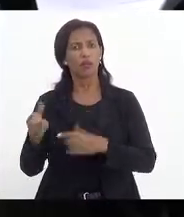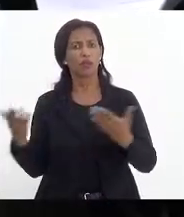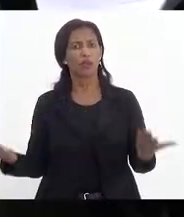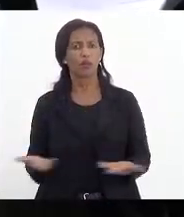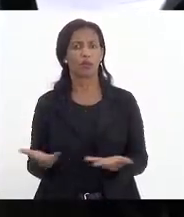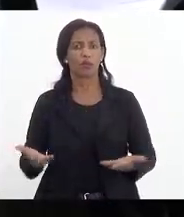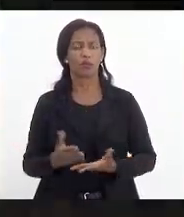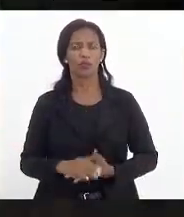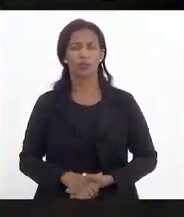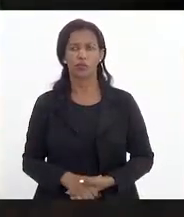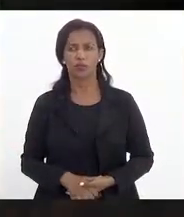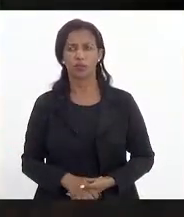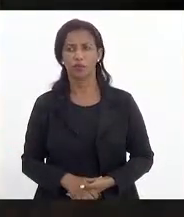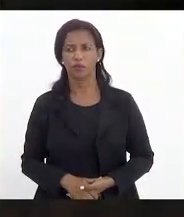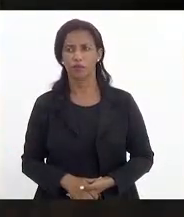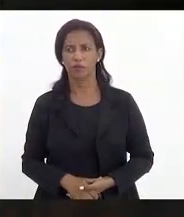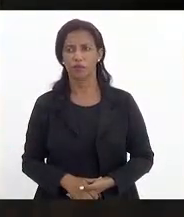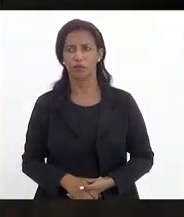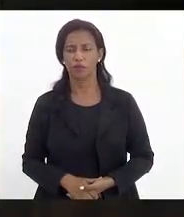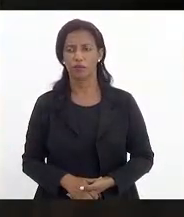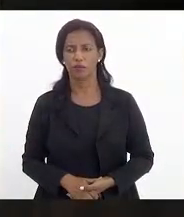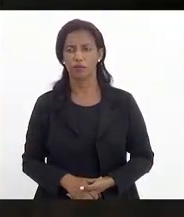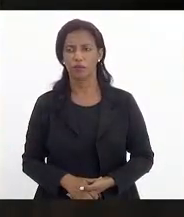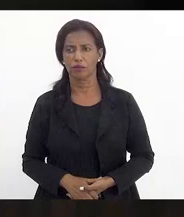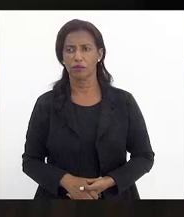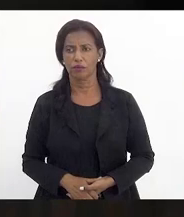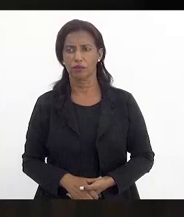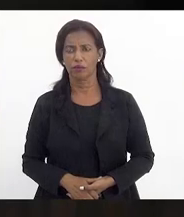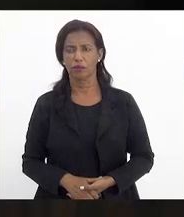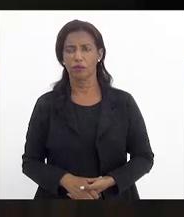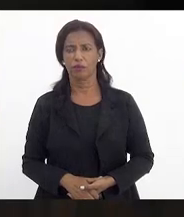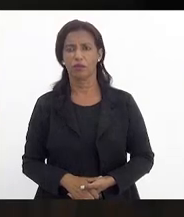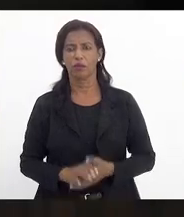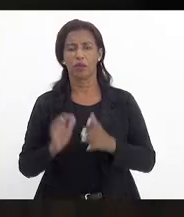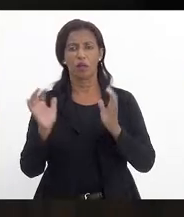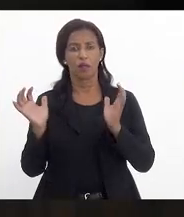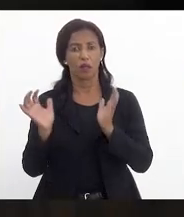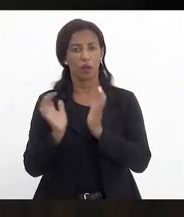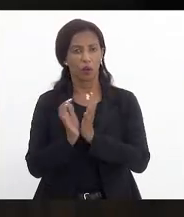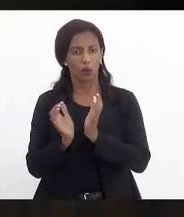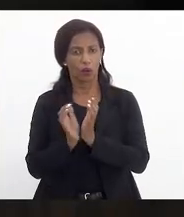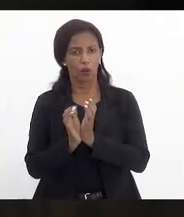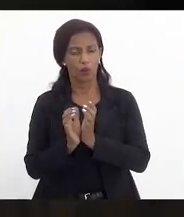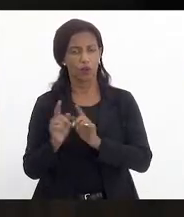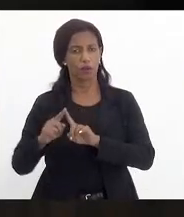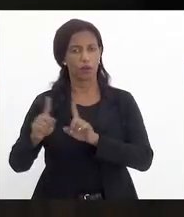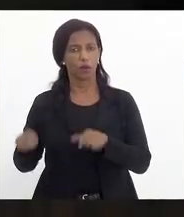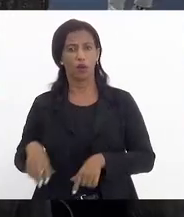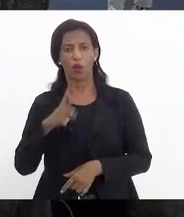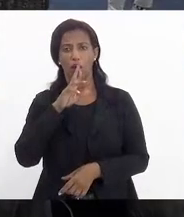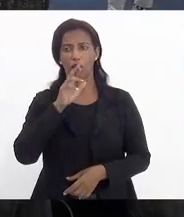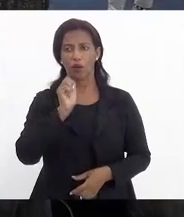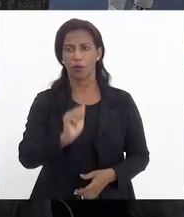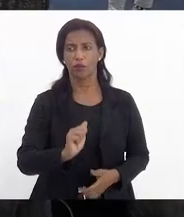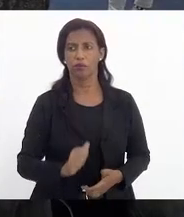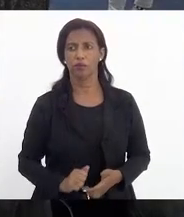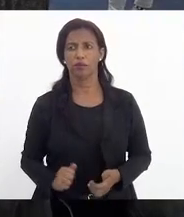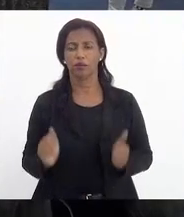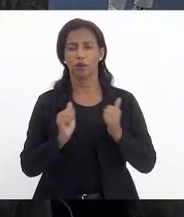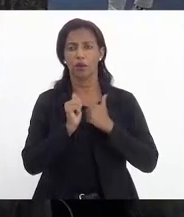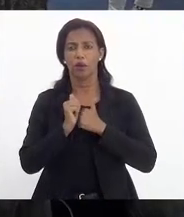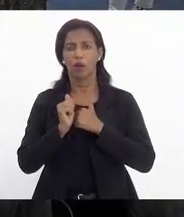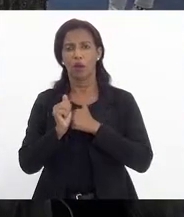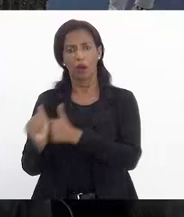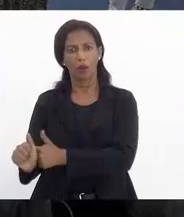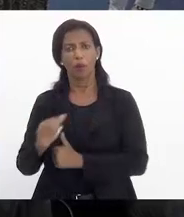ali fora, presidente. Pela Comissão de Servidores Públicos, pela Comissão de Servidores Públicos, deputado Rodrigo Amorim. Não, senhor acompanha presidente. Acompanha o parecer da CCJ,